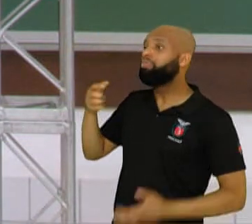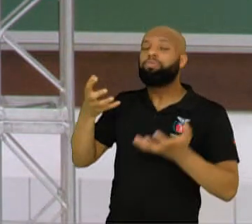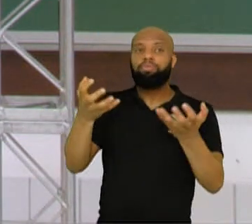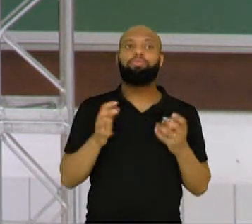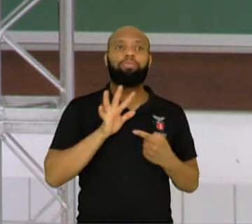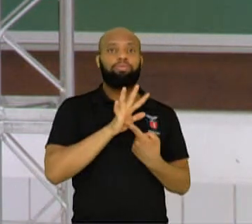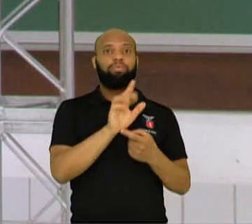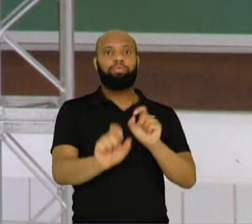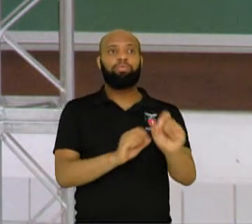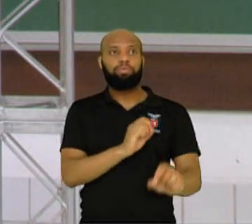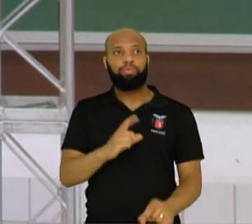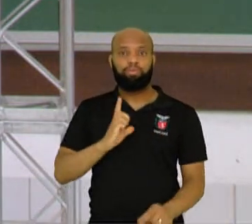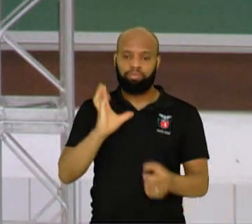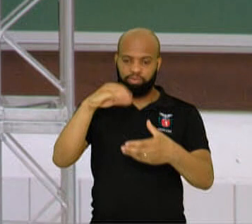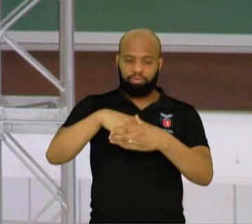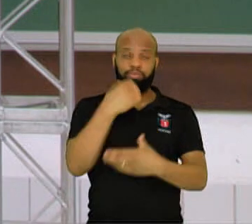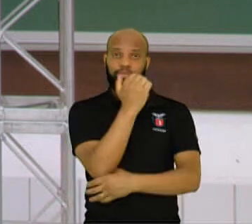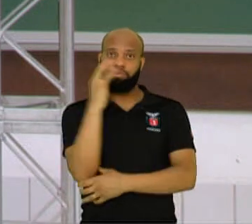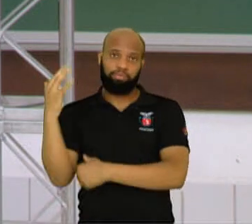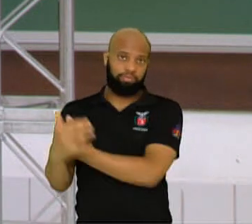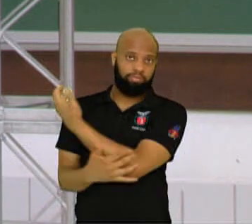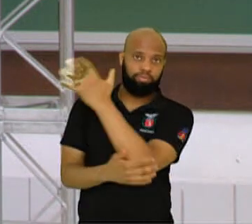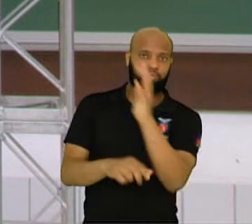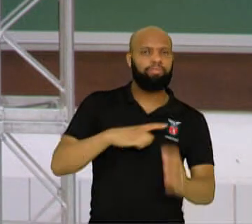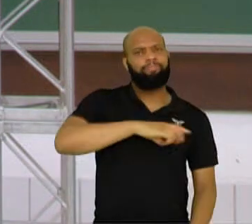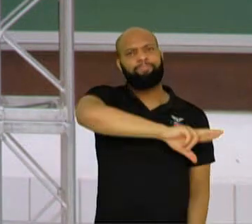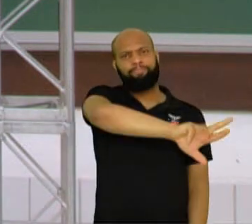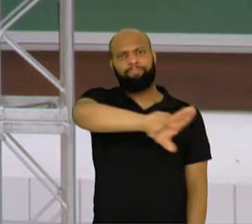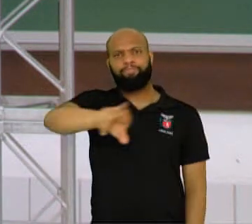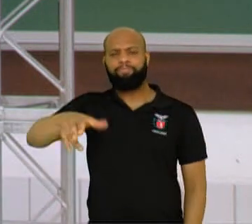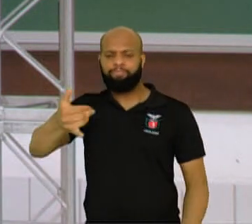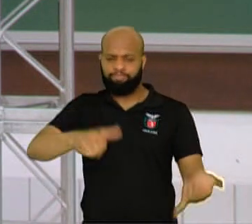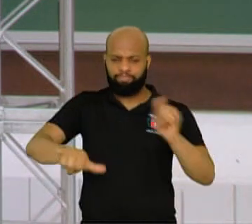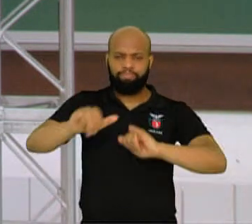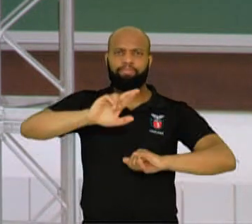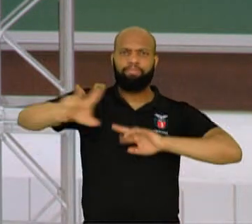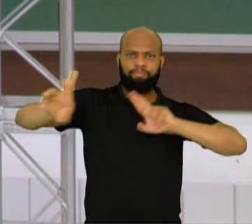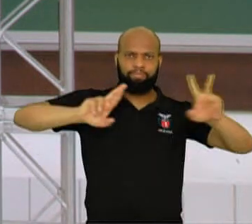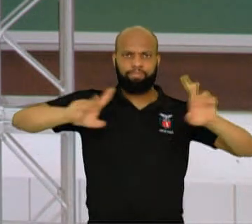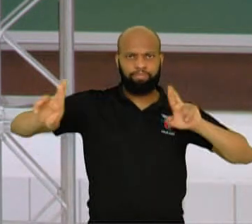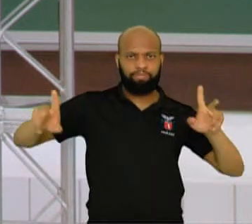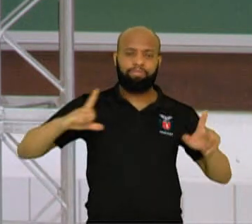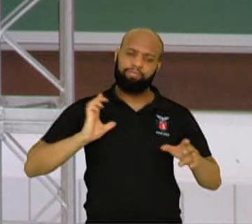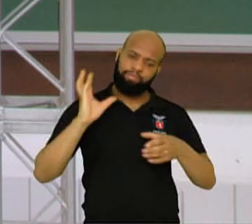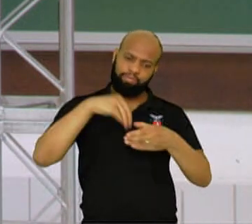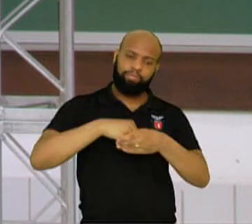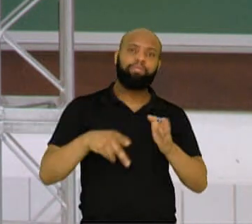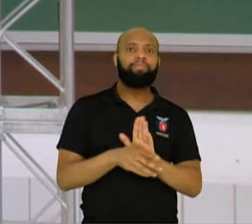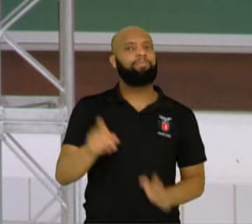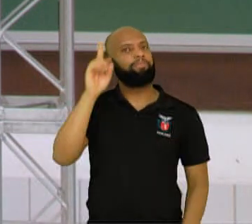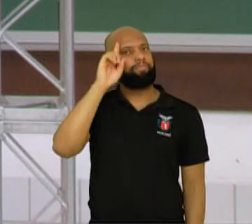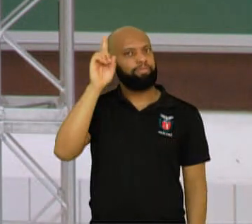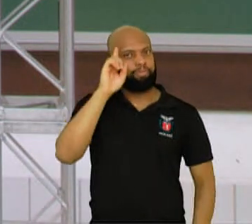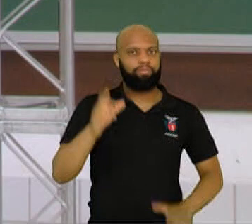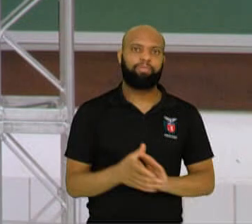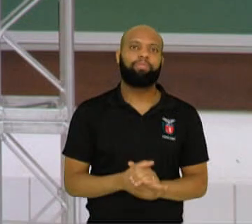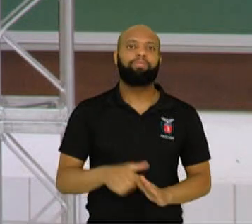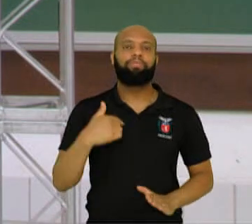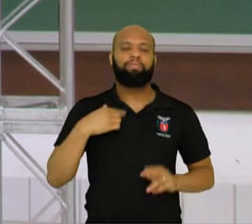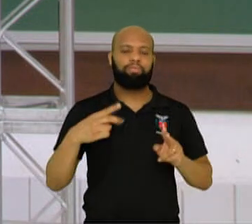para vocês que na natureza existem muitos elementos químicos diferentes e fazem parte do nosso cotidiano.